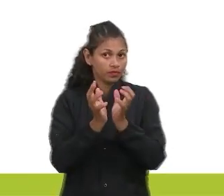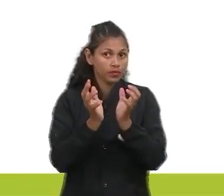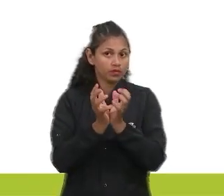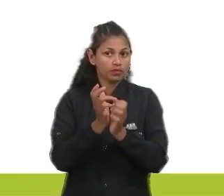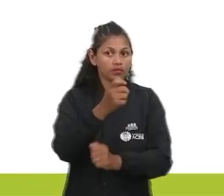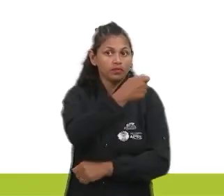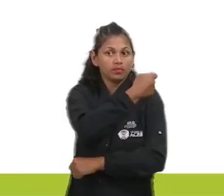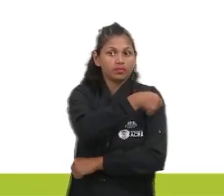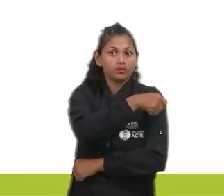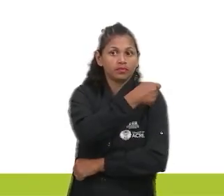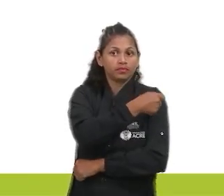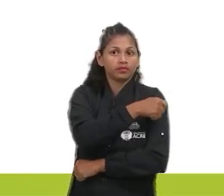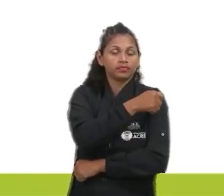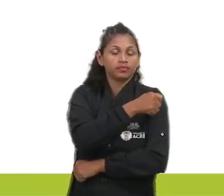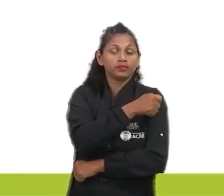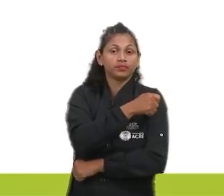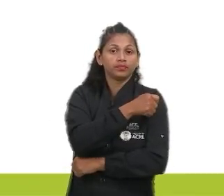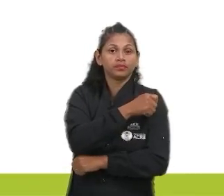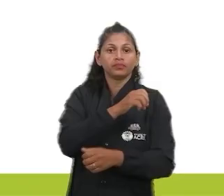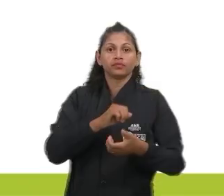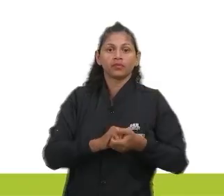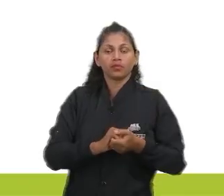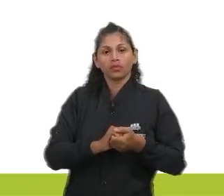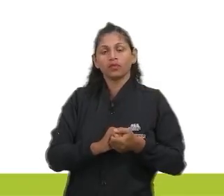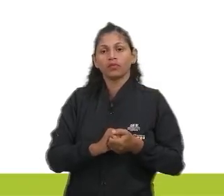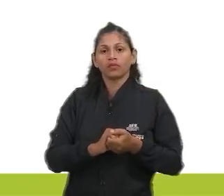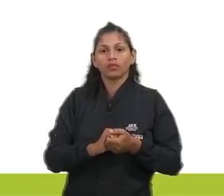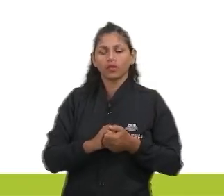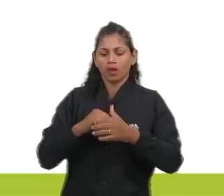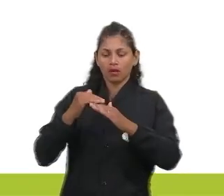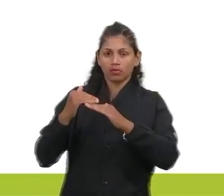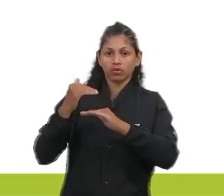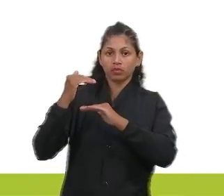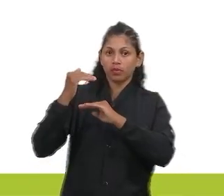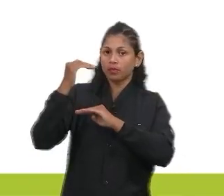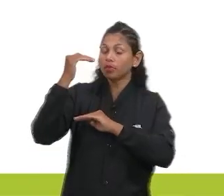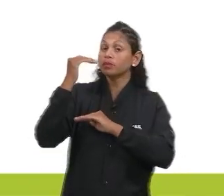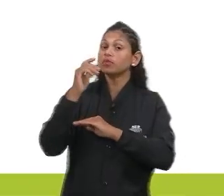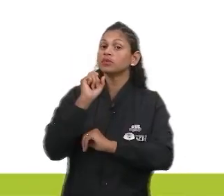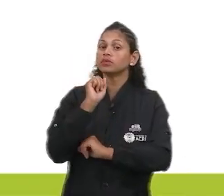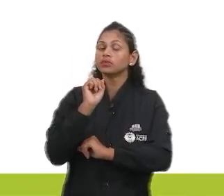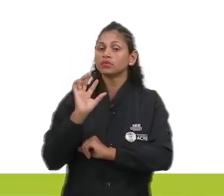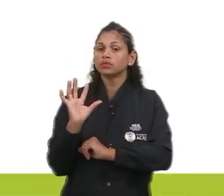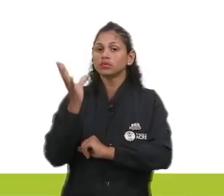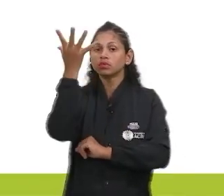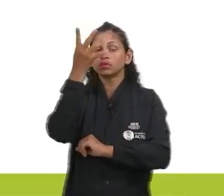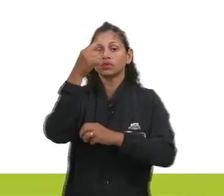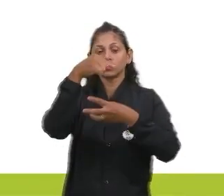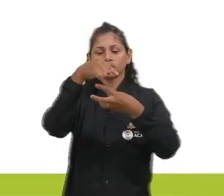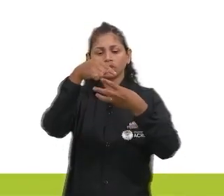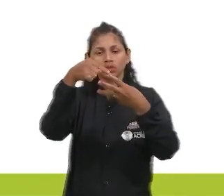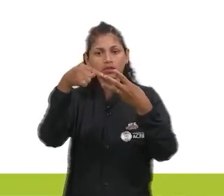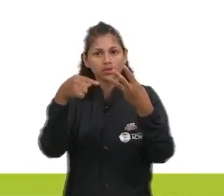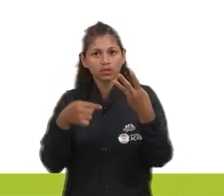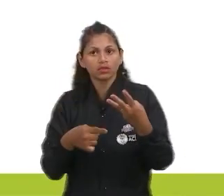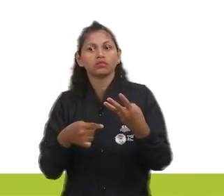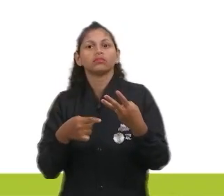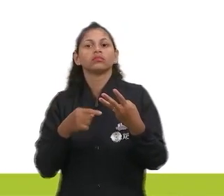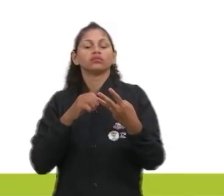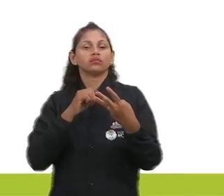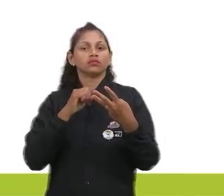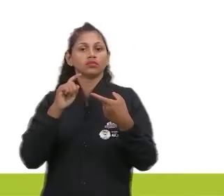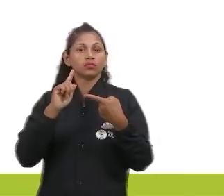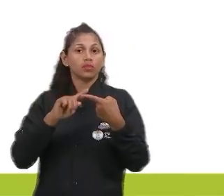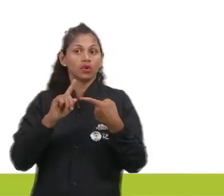álcool. A classificação dos álcools, ele pode acontecer de três formas. Eu posso considerar esse